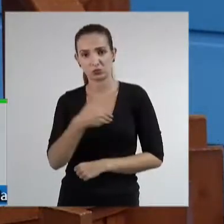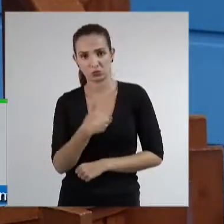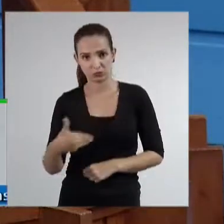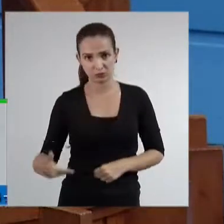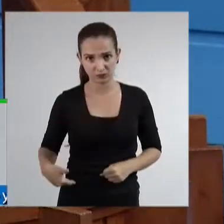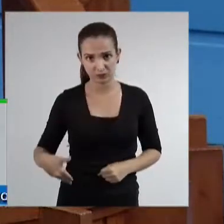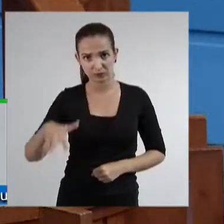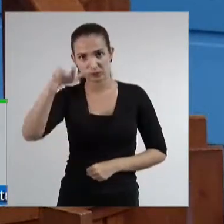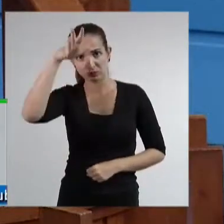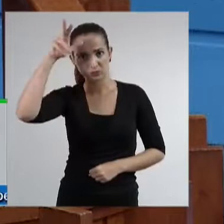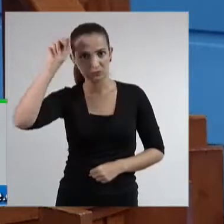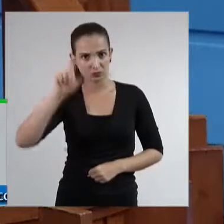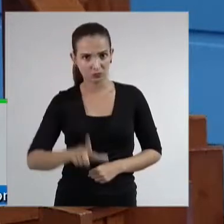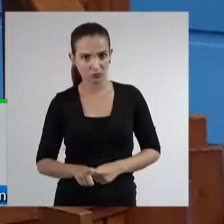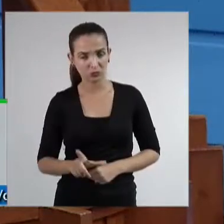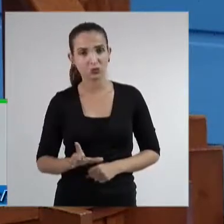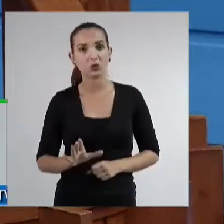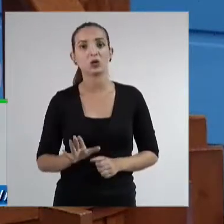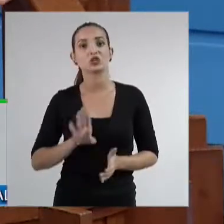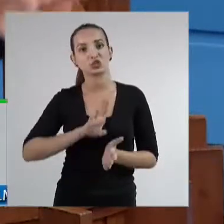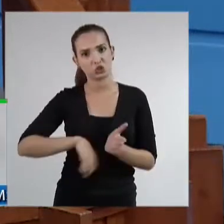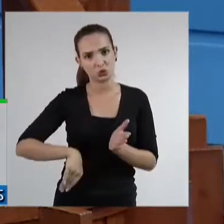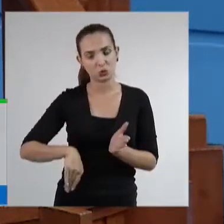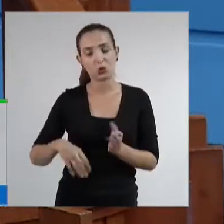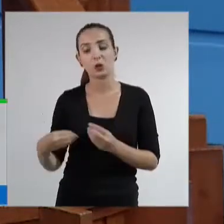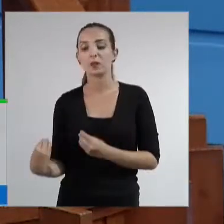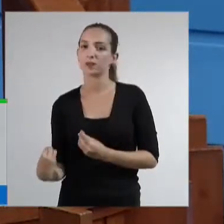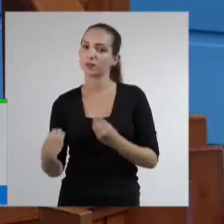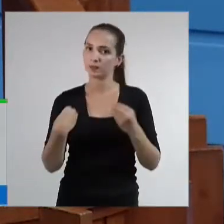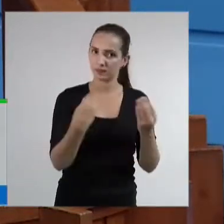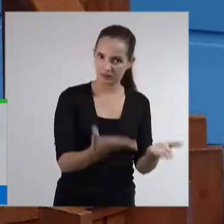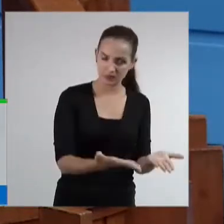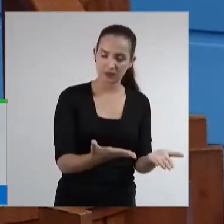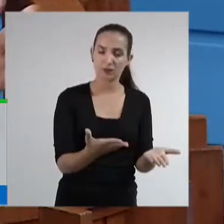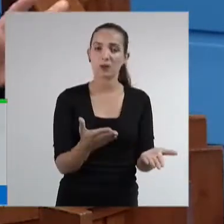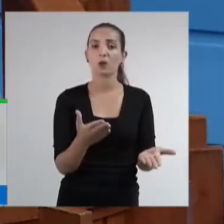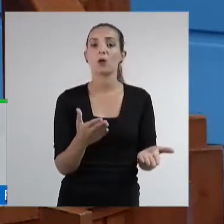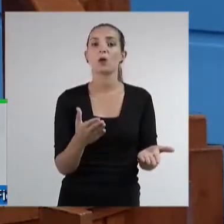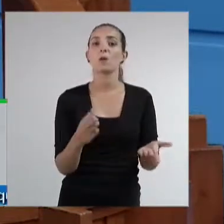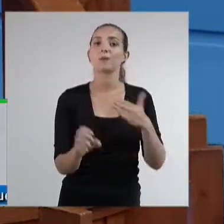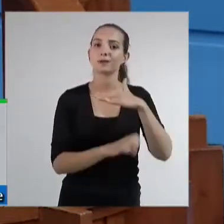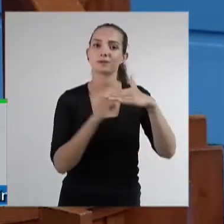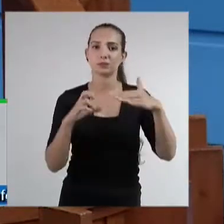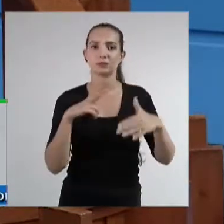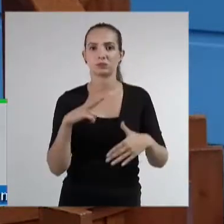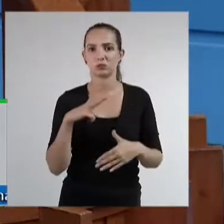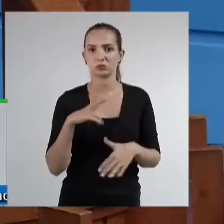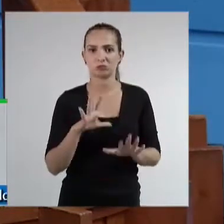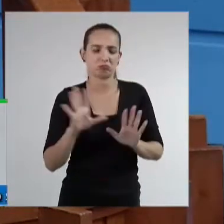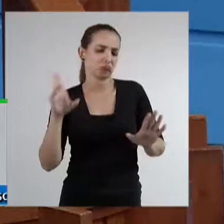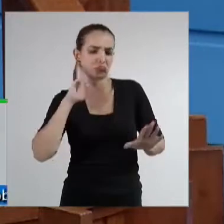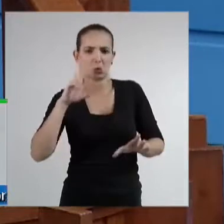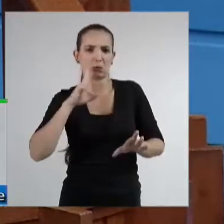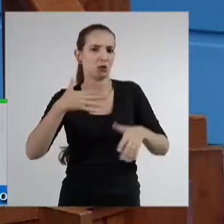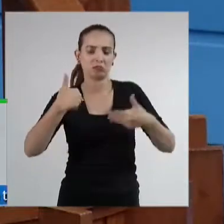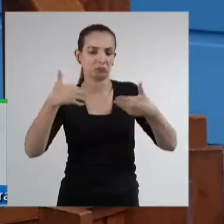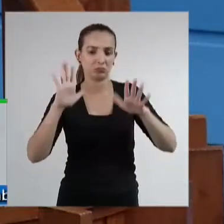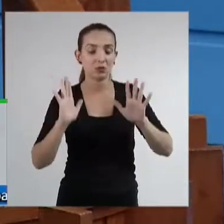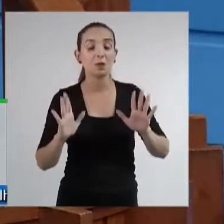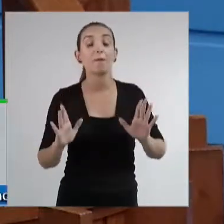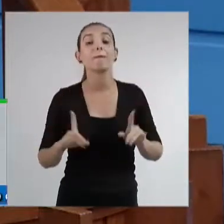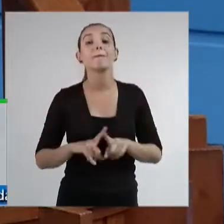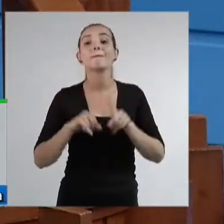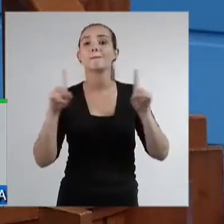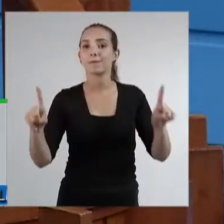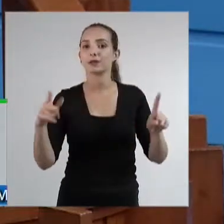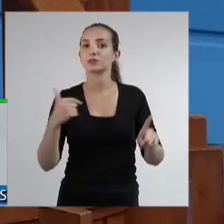Sul, o poder sobre a energia e repassando a iniciativa privada. Não estou questionando isso. Eu estou